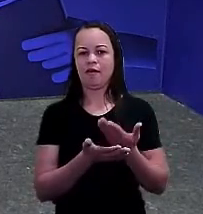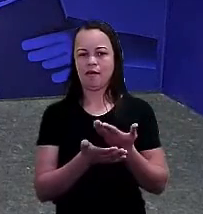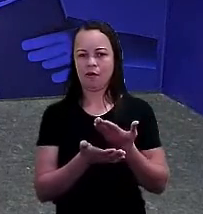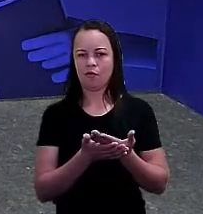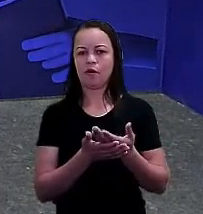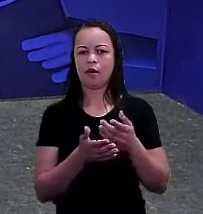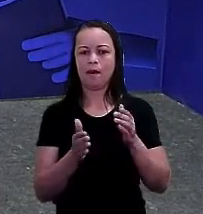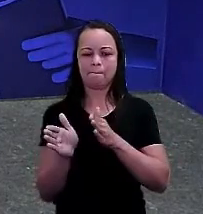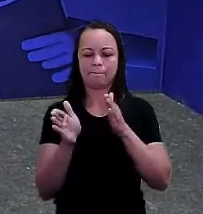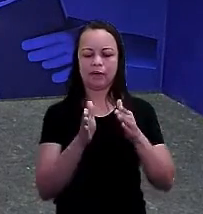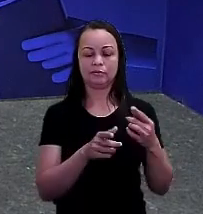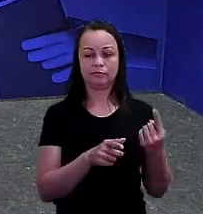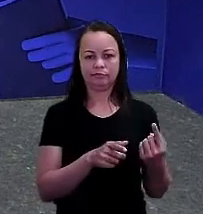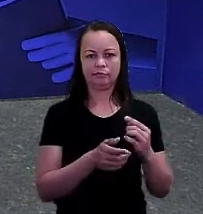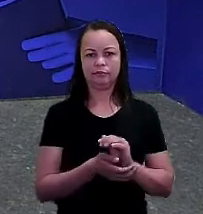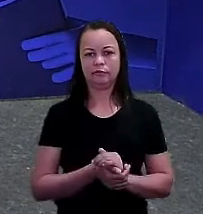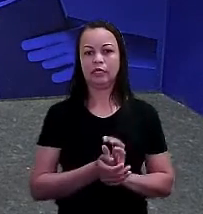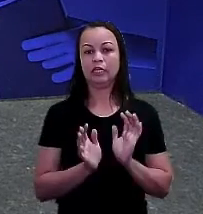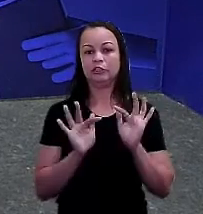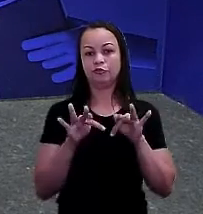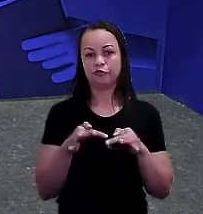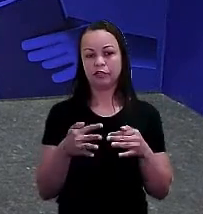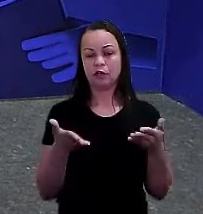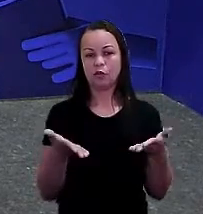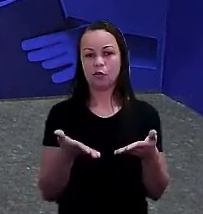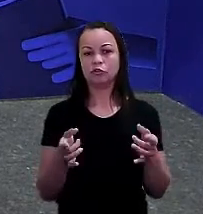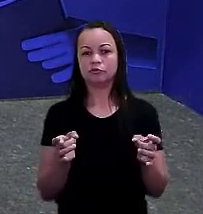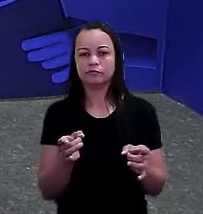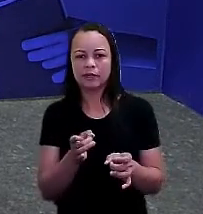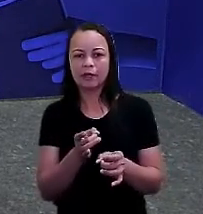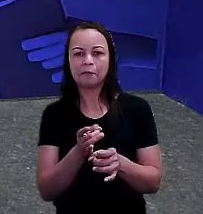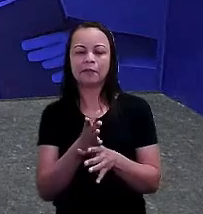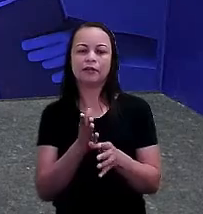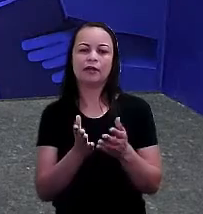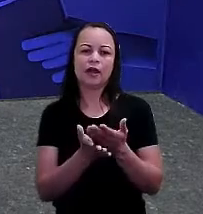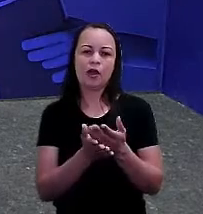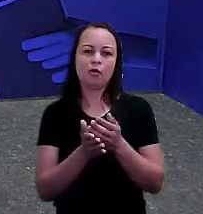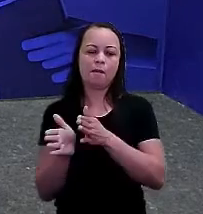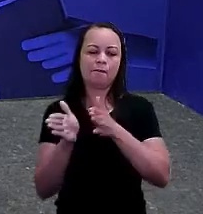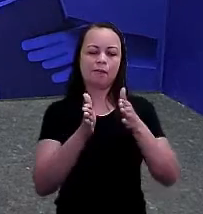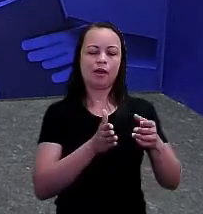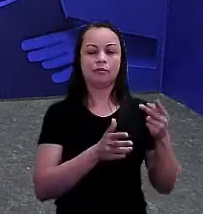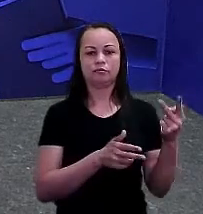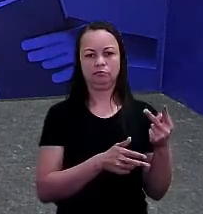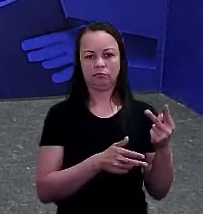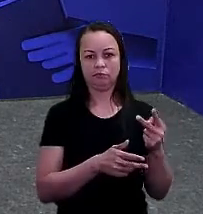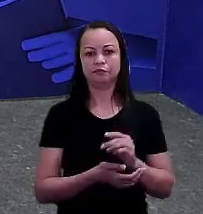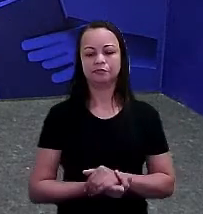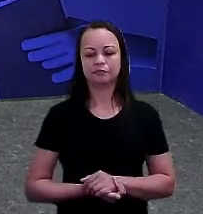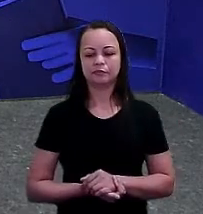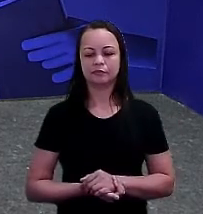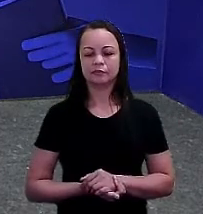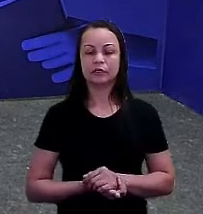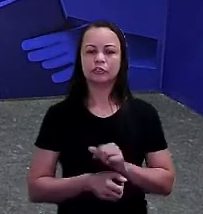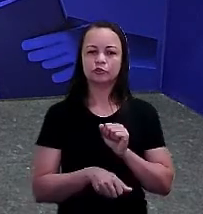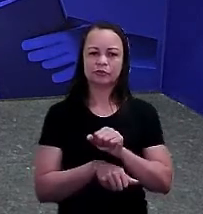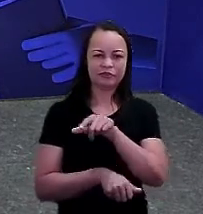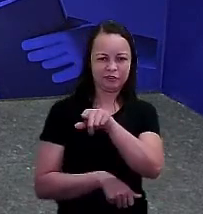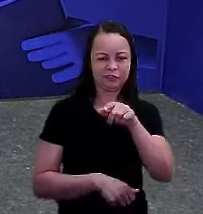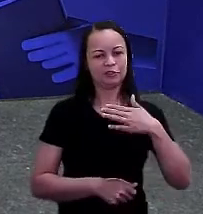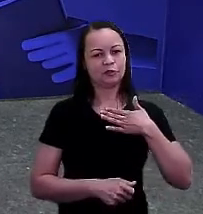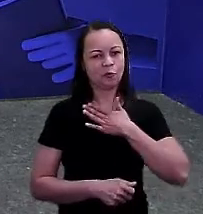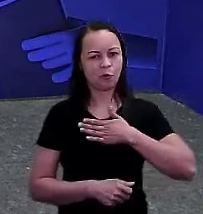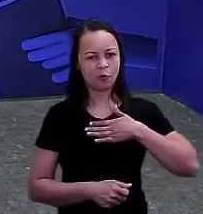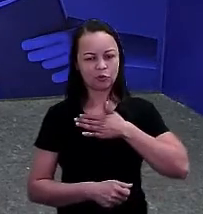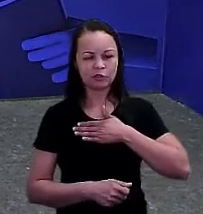1. E a gente encerra por aqui a nossa aula, parte 2. Espero que vocês tenham gostado